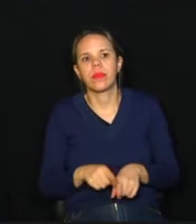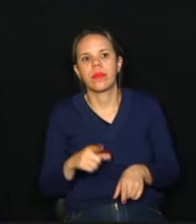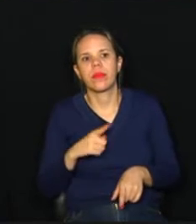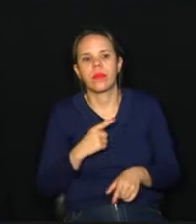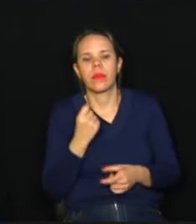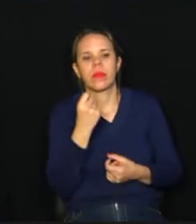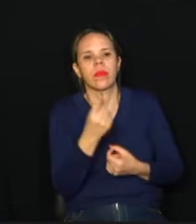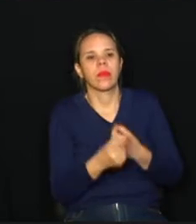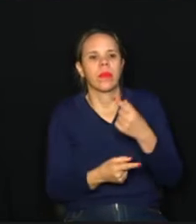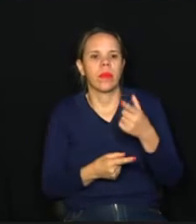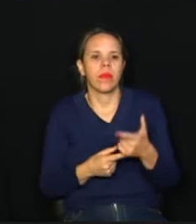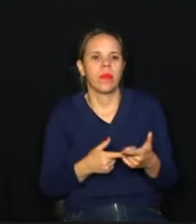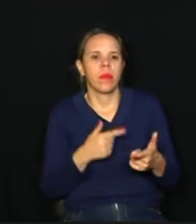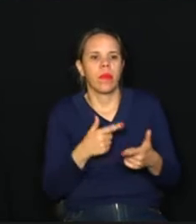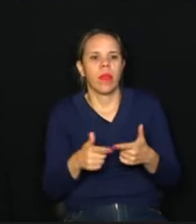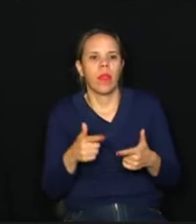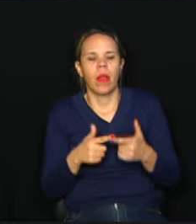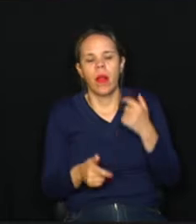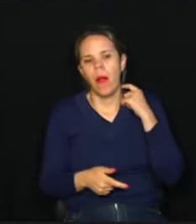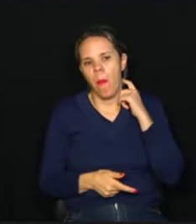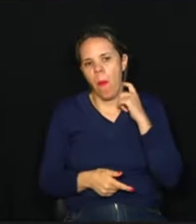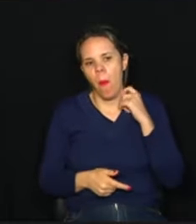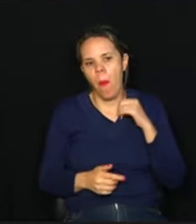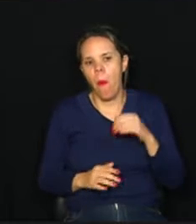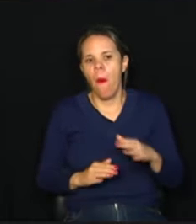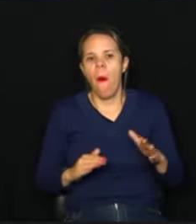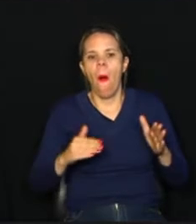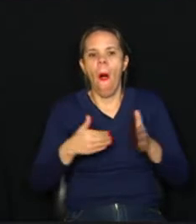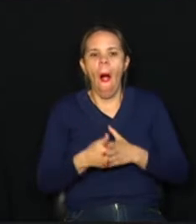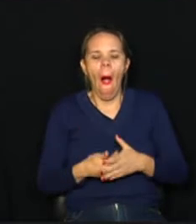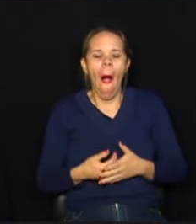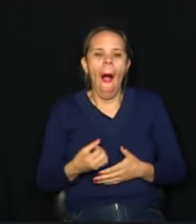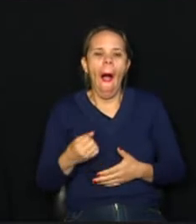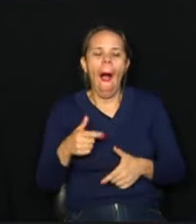algumas ameaças de interrupção do seu